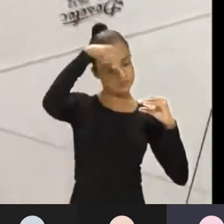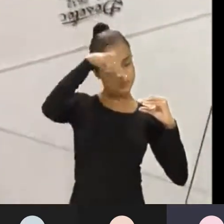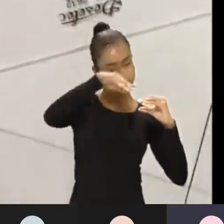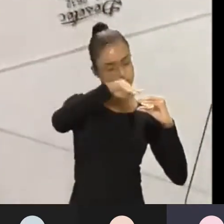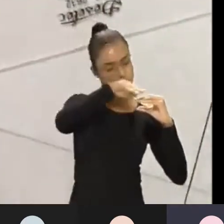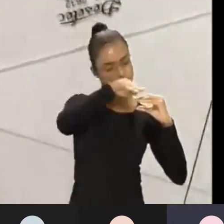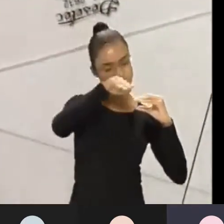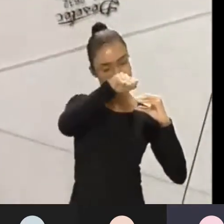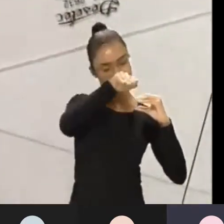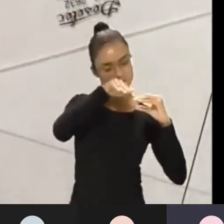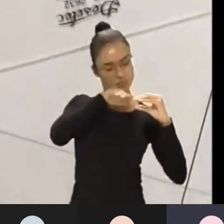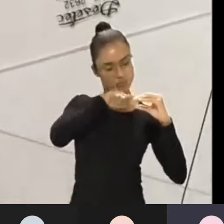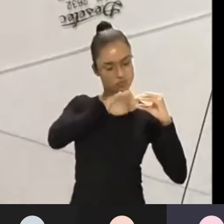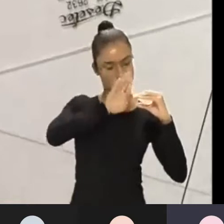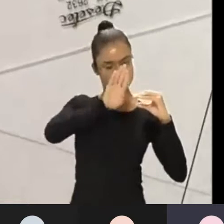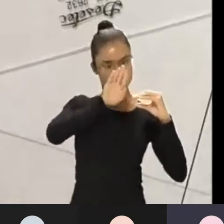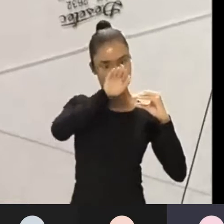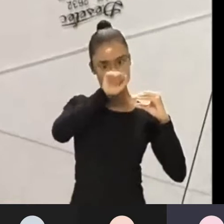tirar aqui